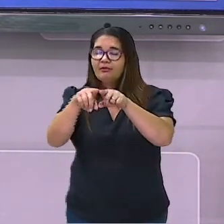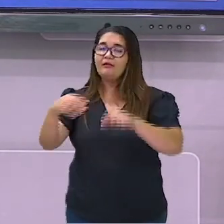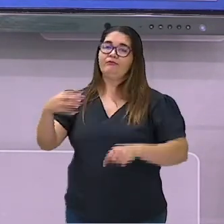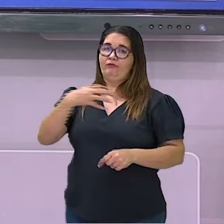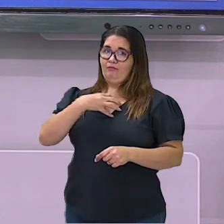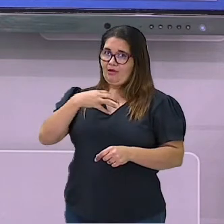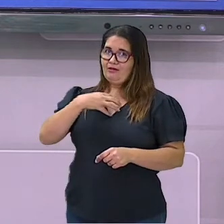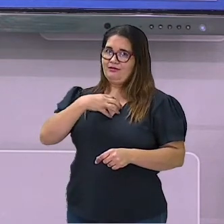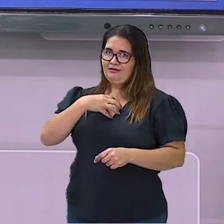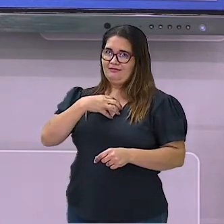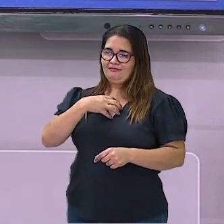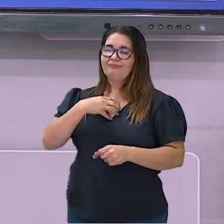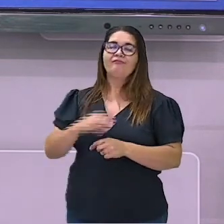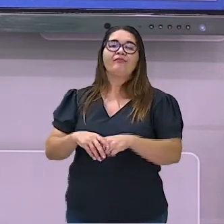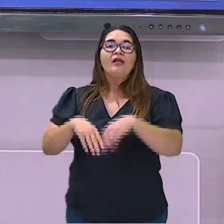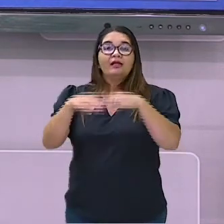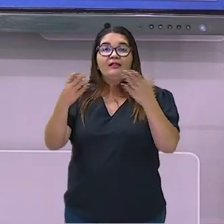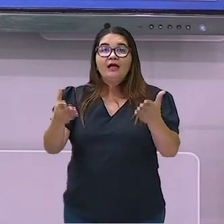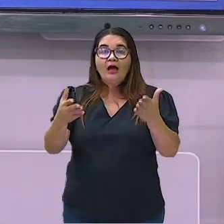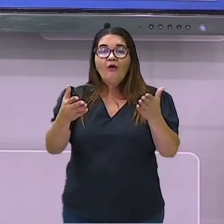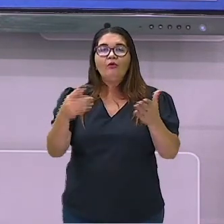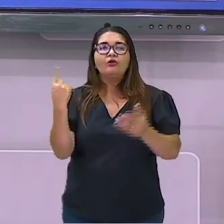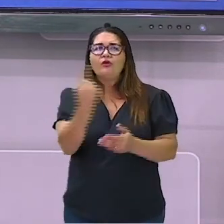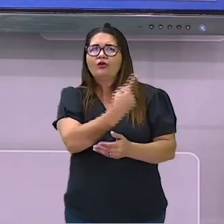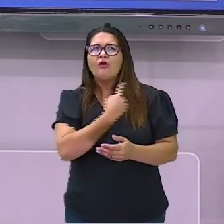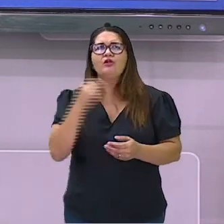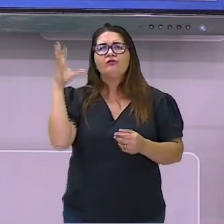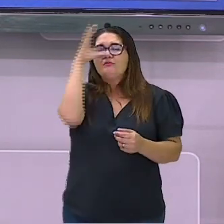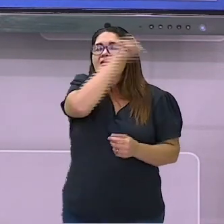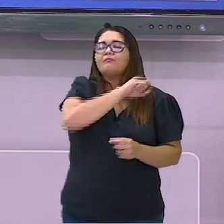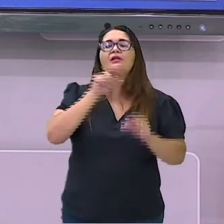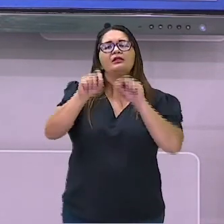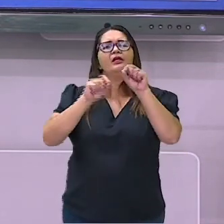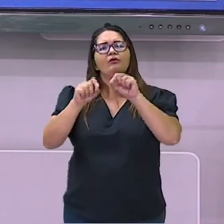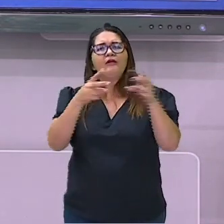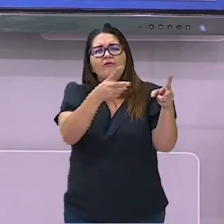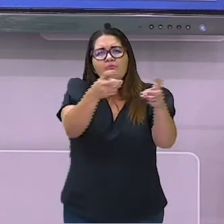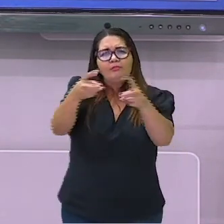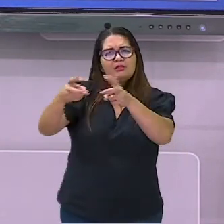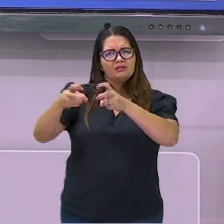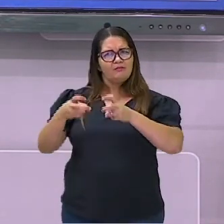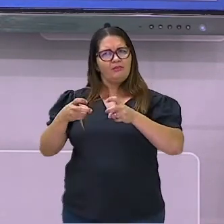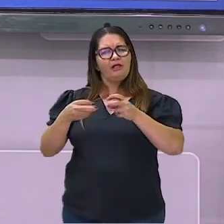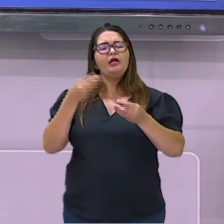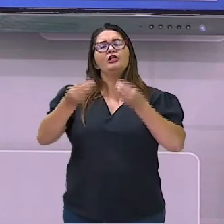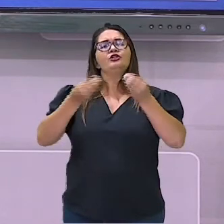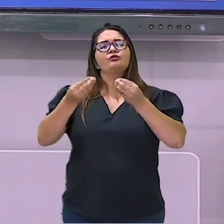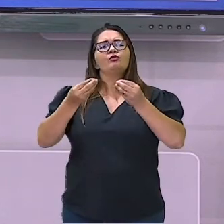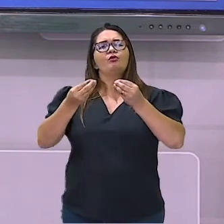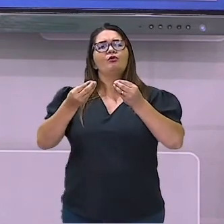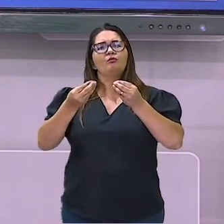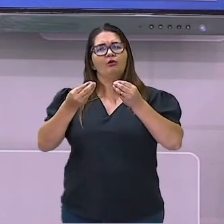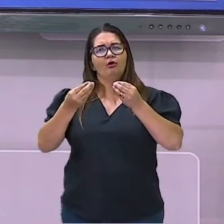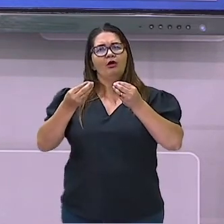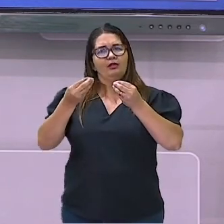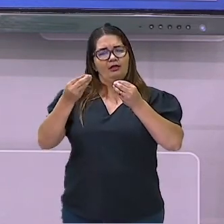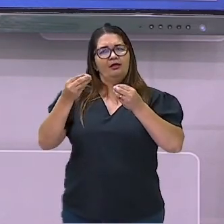as ações desse governo geral dessa época. Primeiro, era incentivar a instalação de